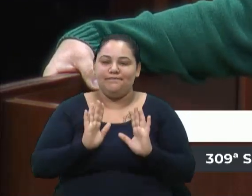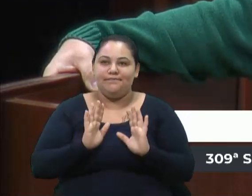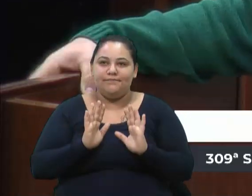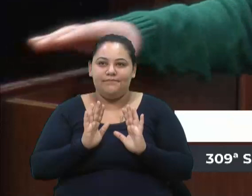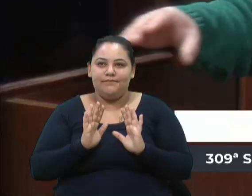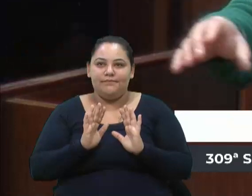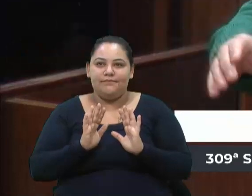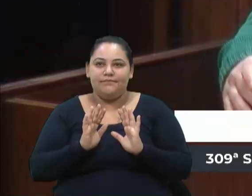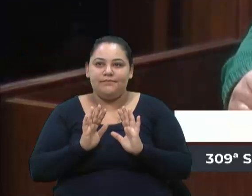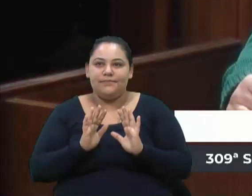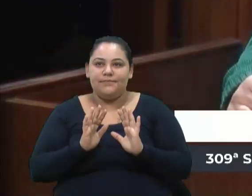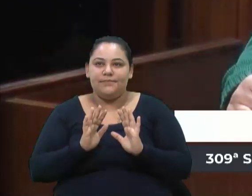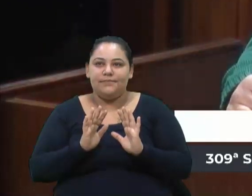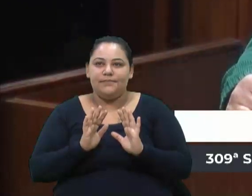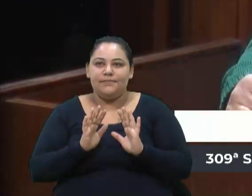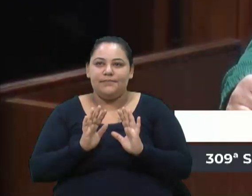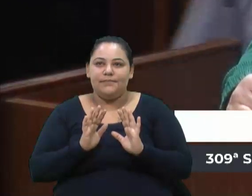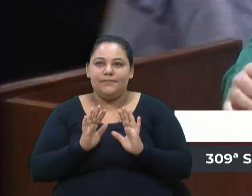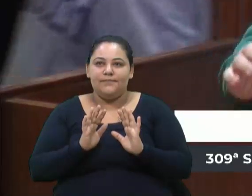né